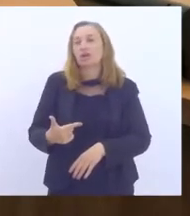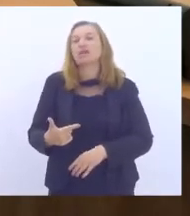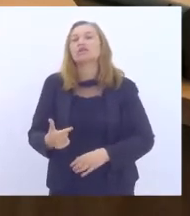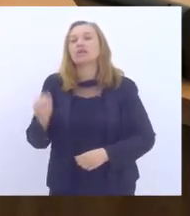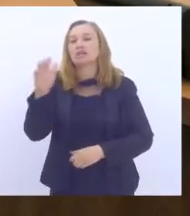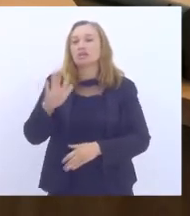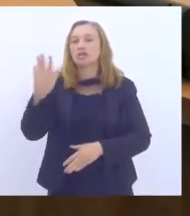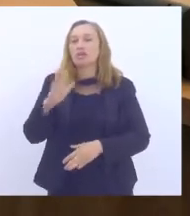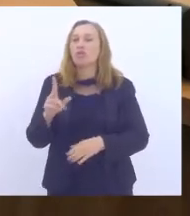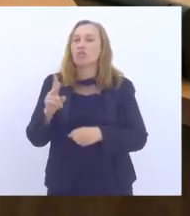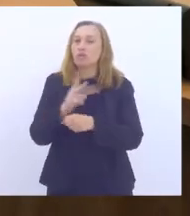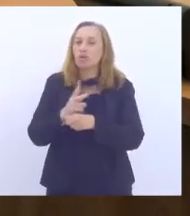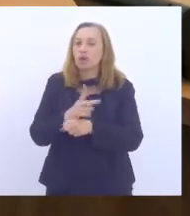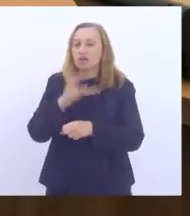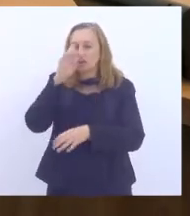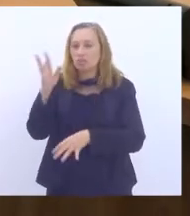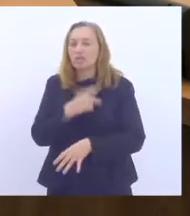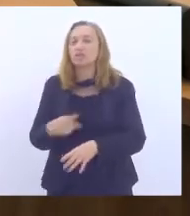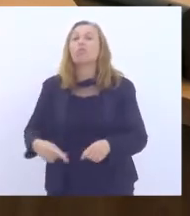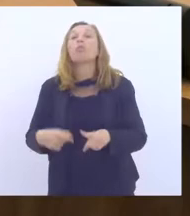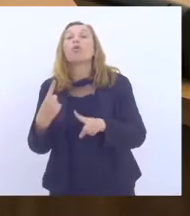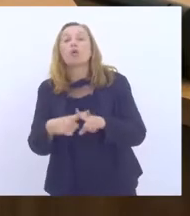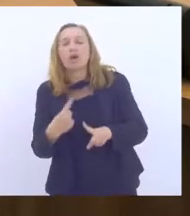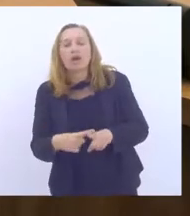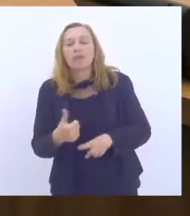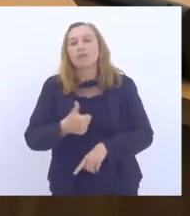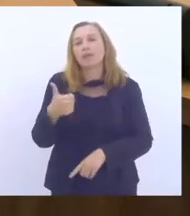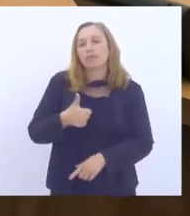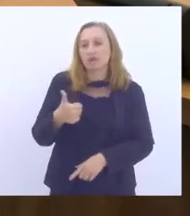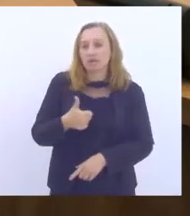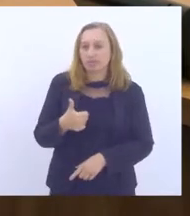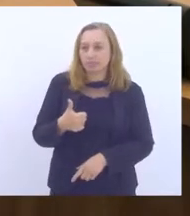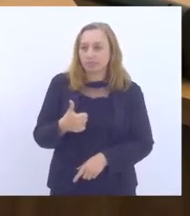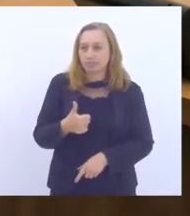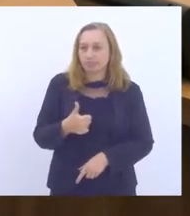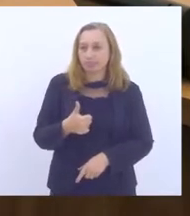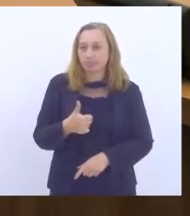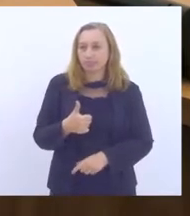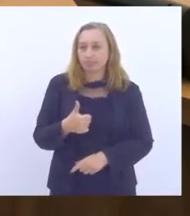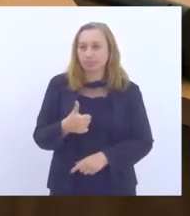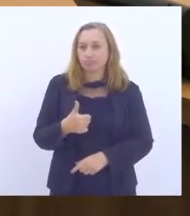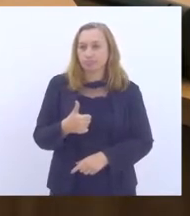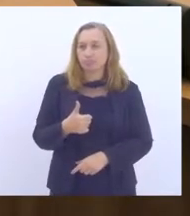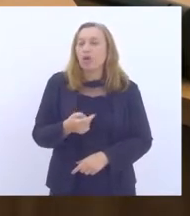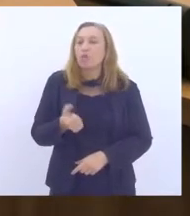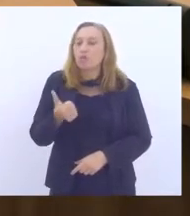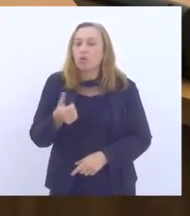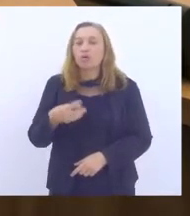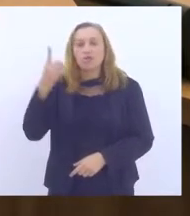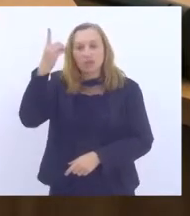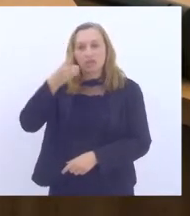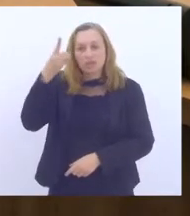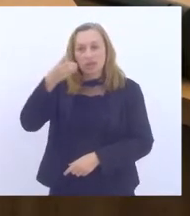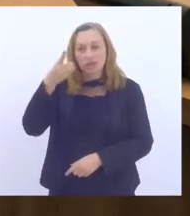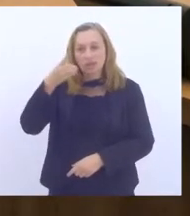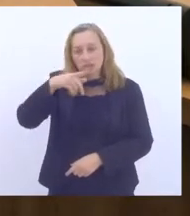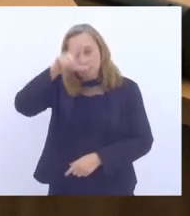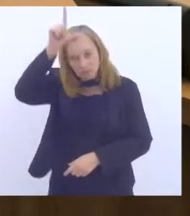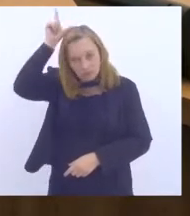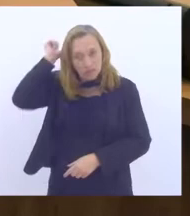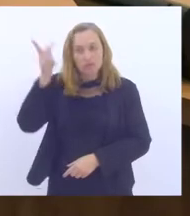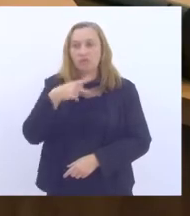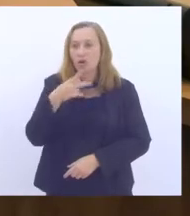e eu fui procurado o presidente porque primeiro é um pouco do que Deputado dos Paulo disse